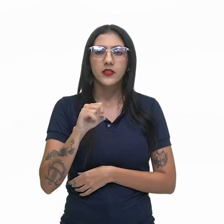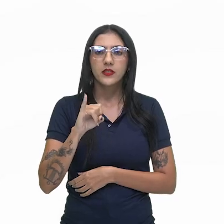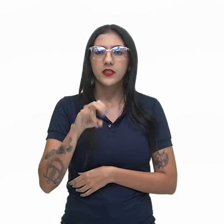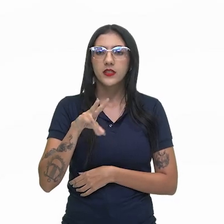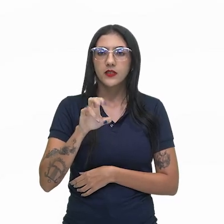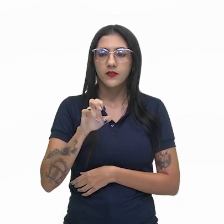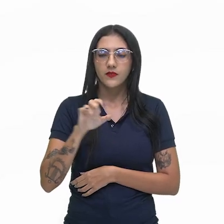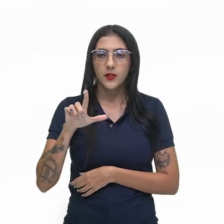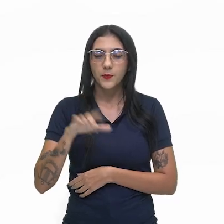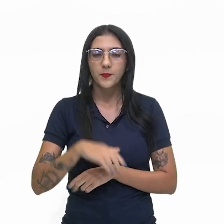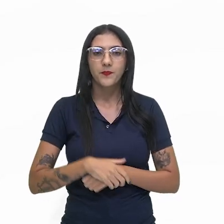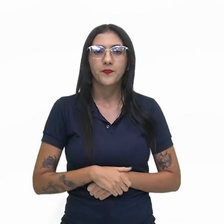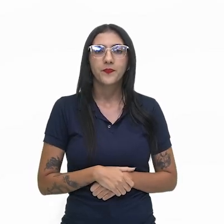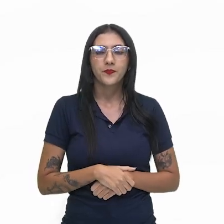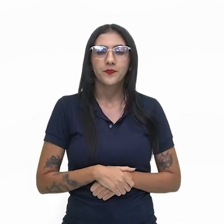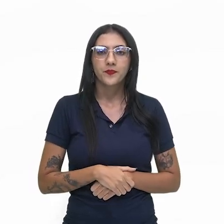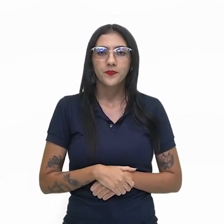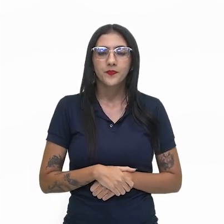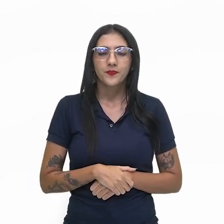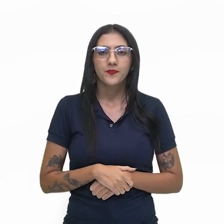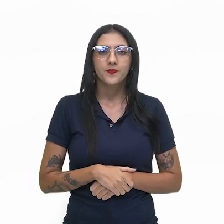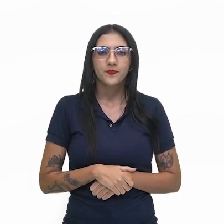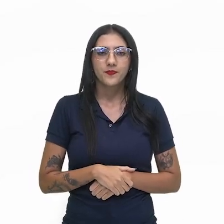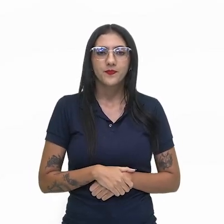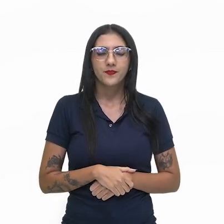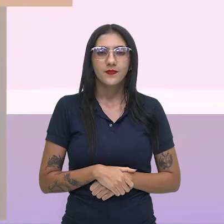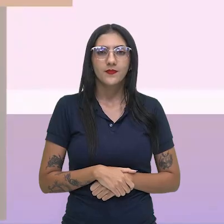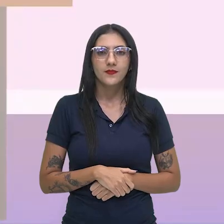invisível, tá? Então, vamos para a hora do experimento?